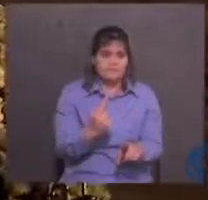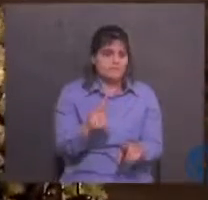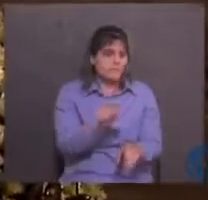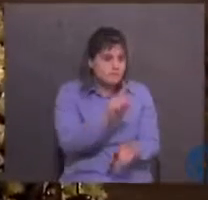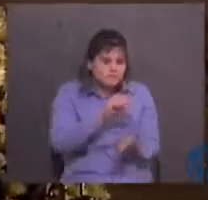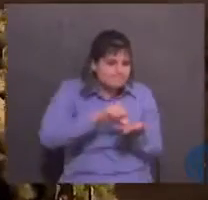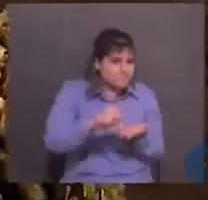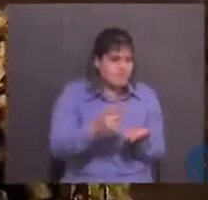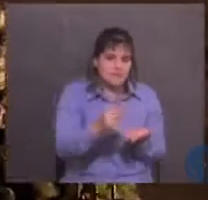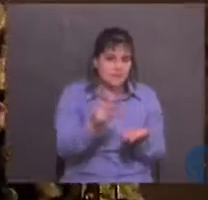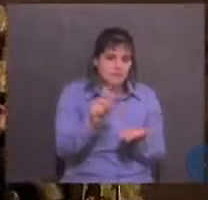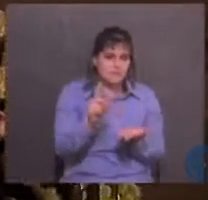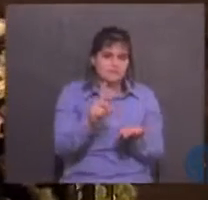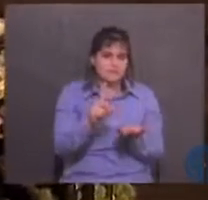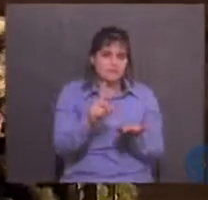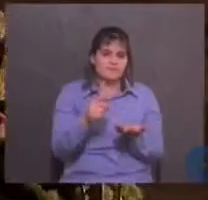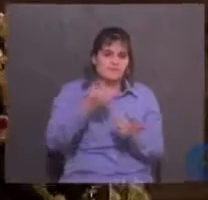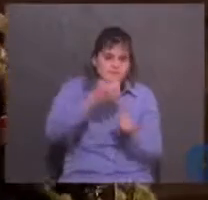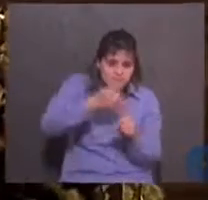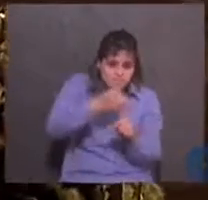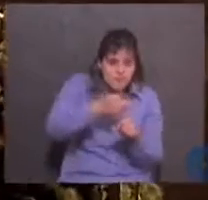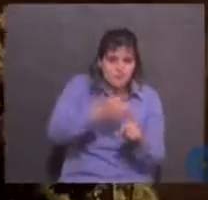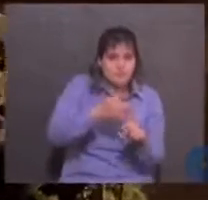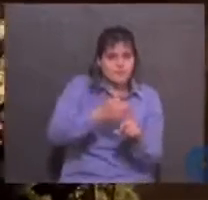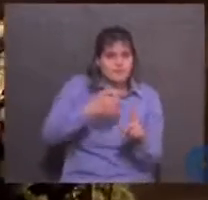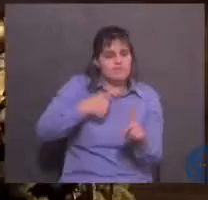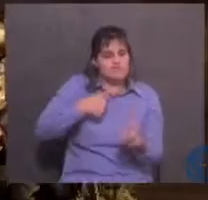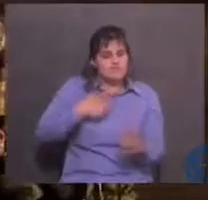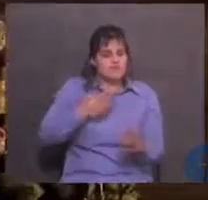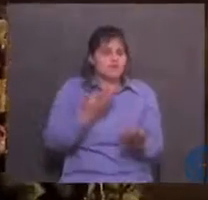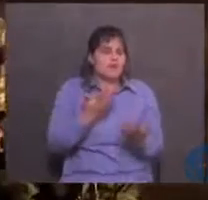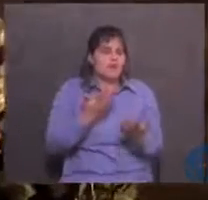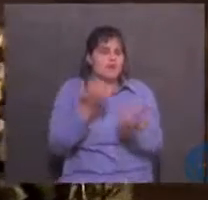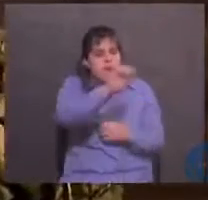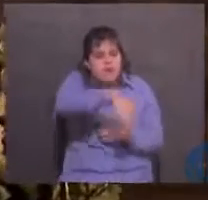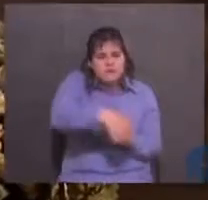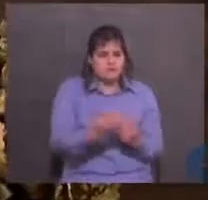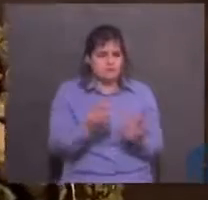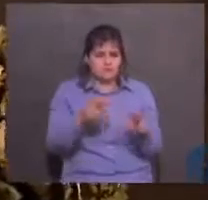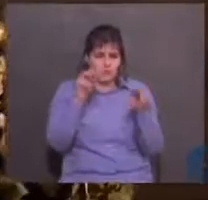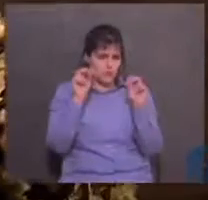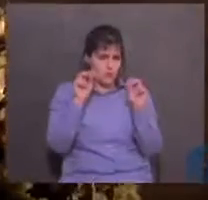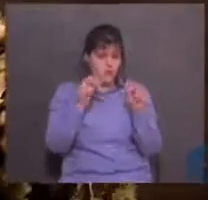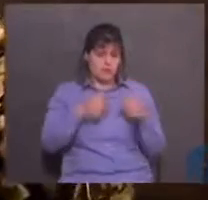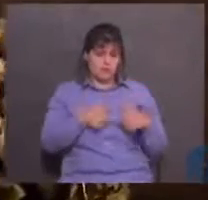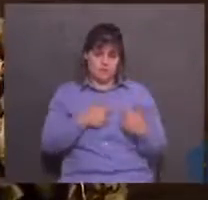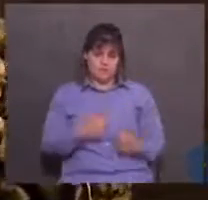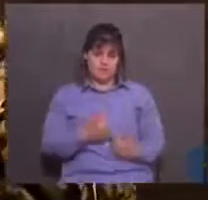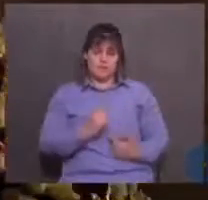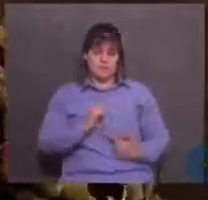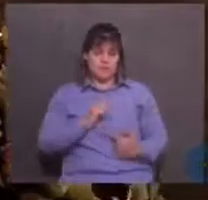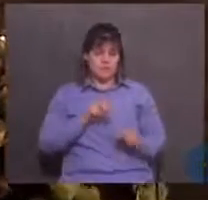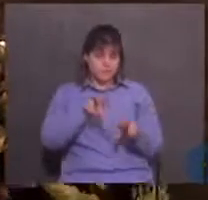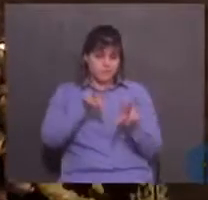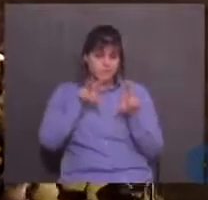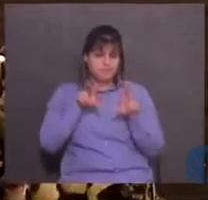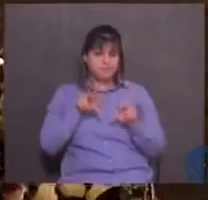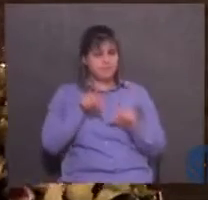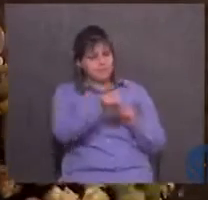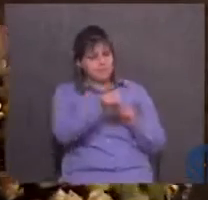desanimes, eu nunca te deixarei. O meu imaculado coração será o teu